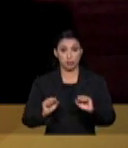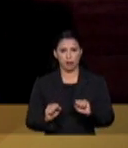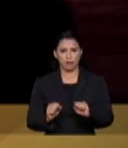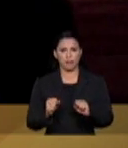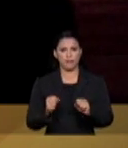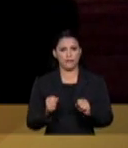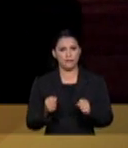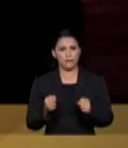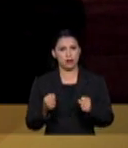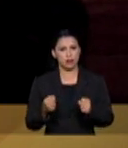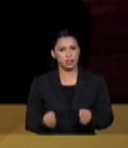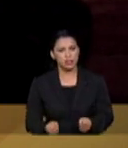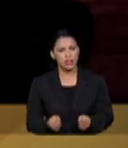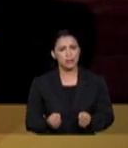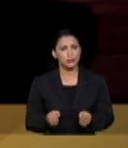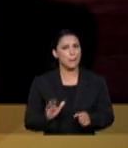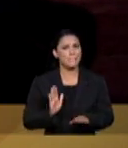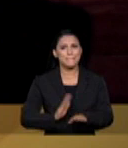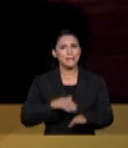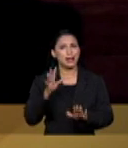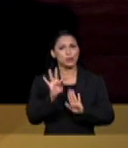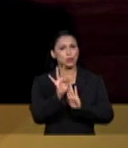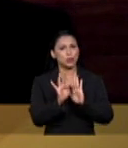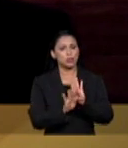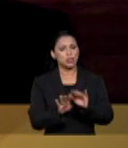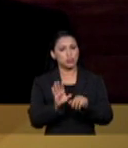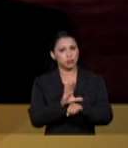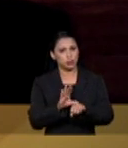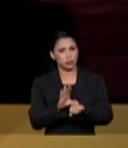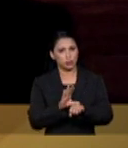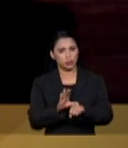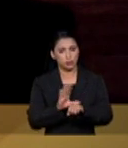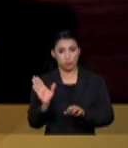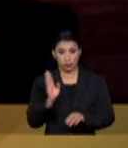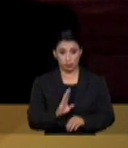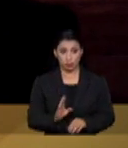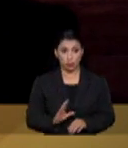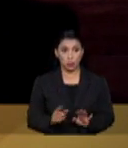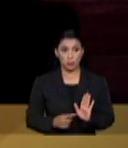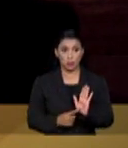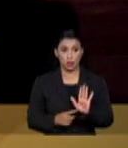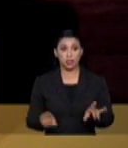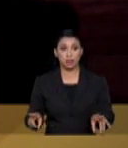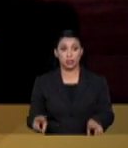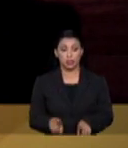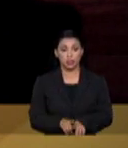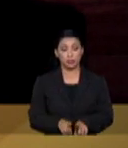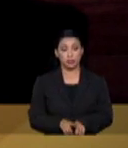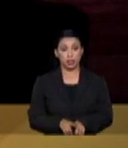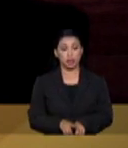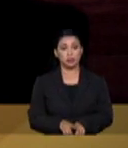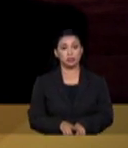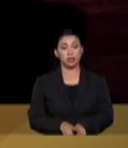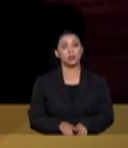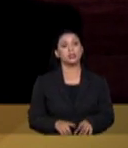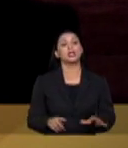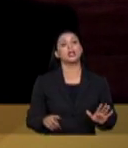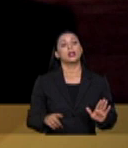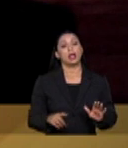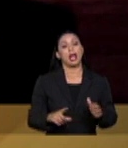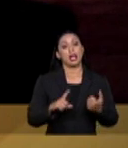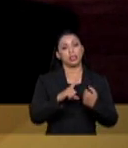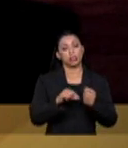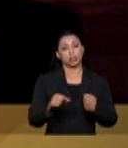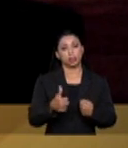reforsado para além do texto condicional brasileiro é reforçar pelo contido no Artigo